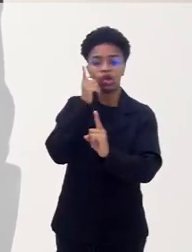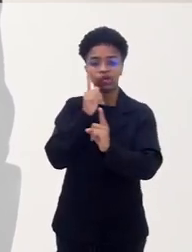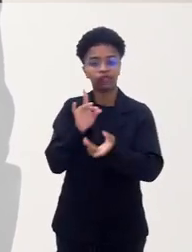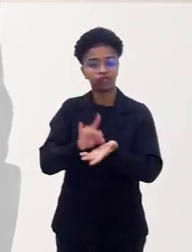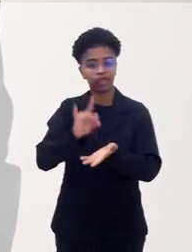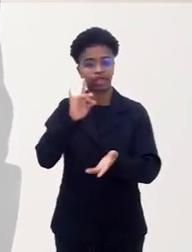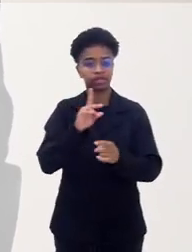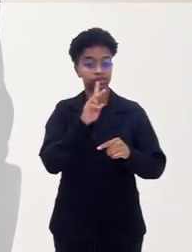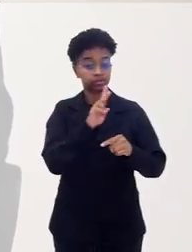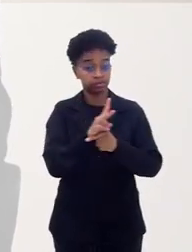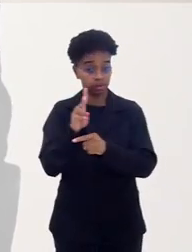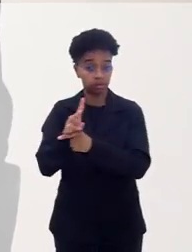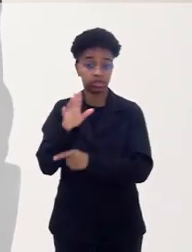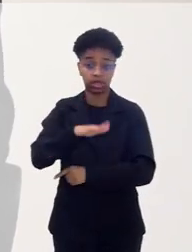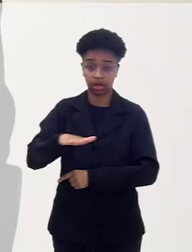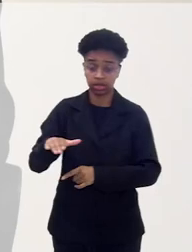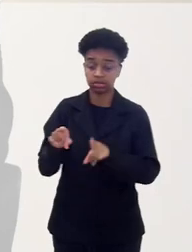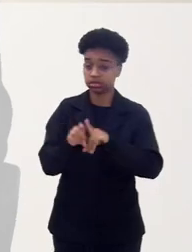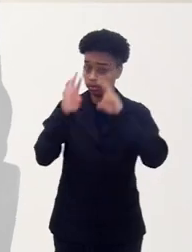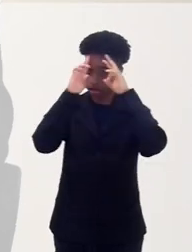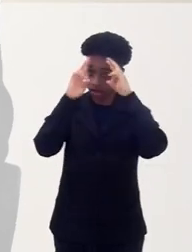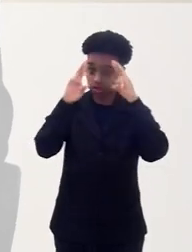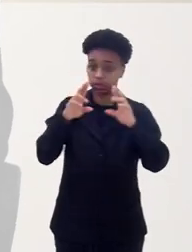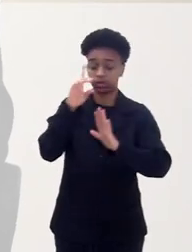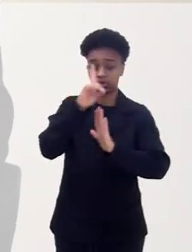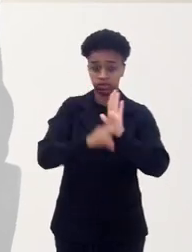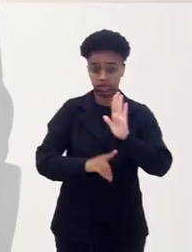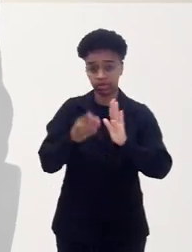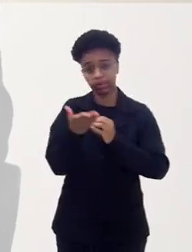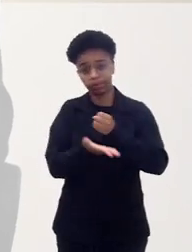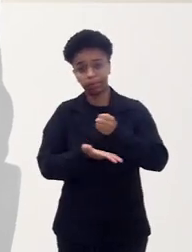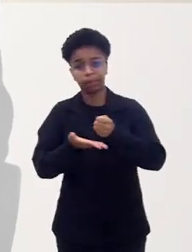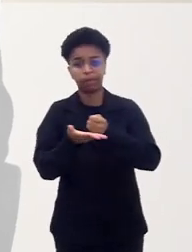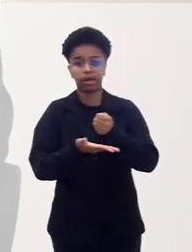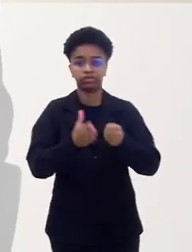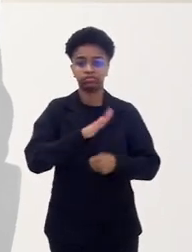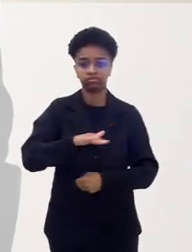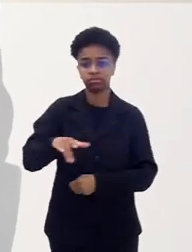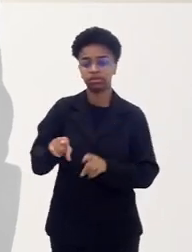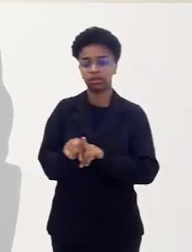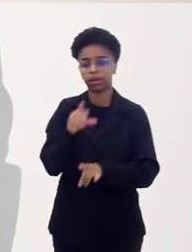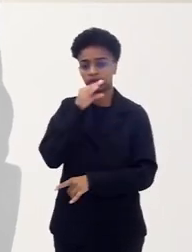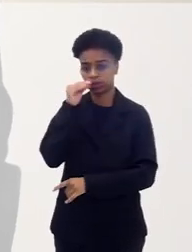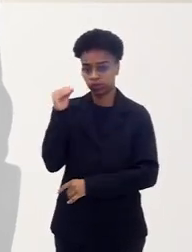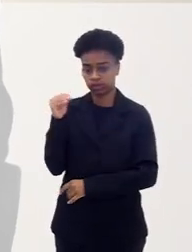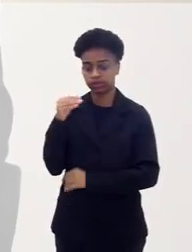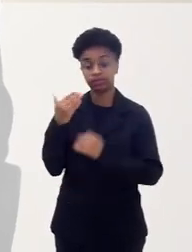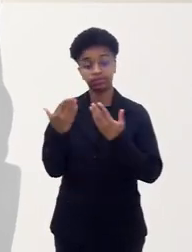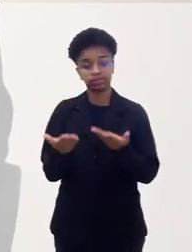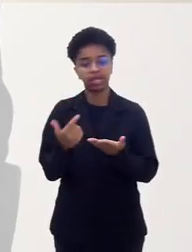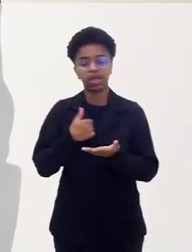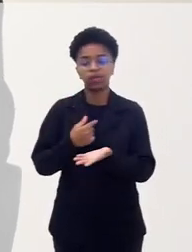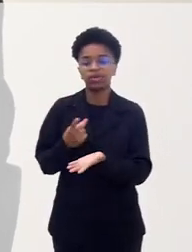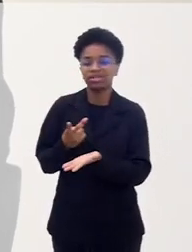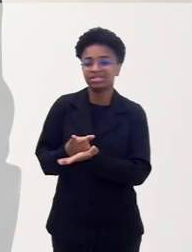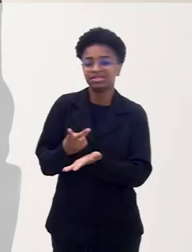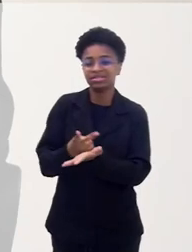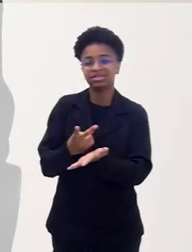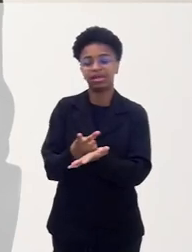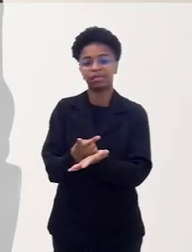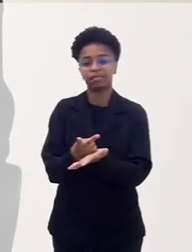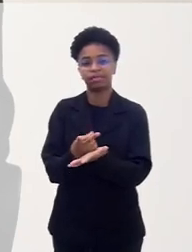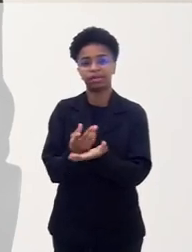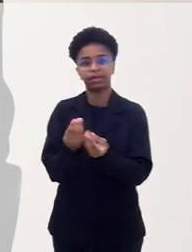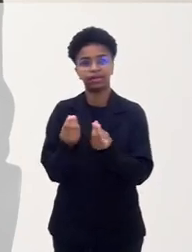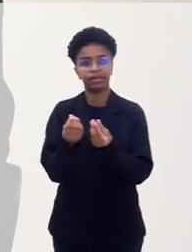a proteção integral e o respeito aos direitos fundamentais de crianças e adolescentes eu sempre fui